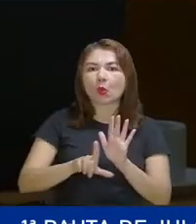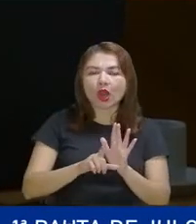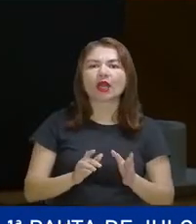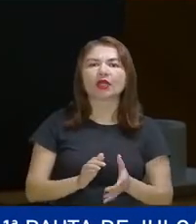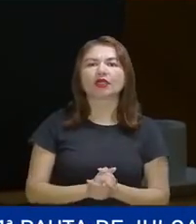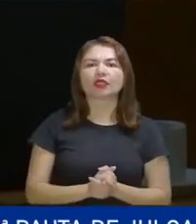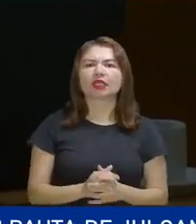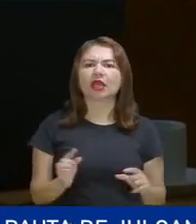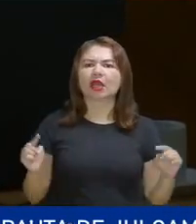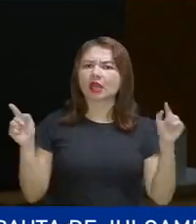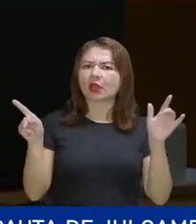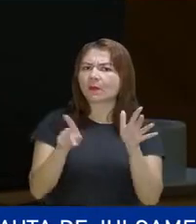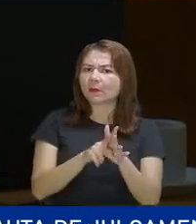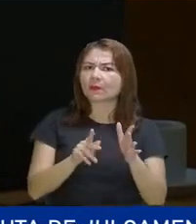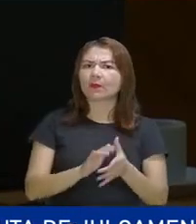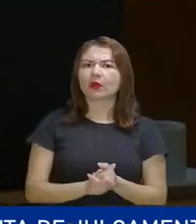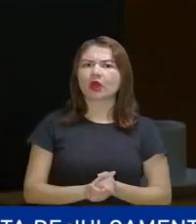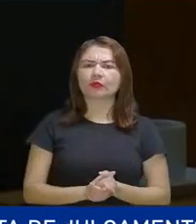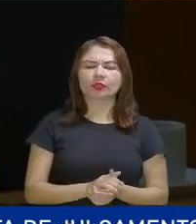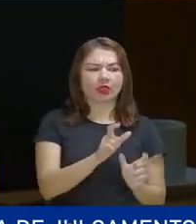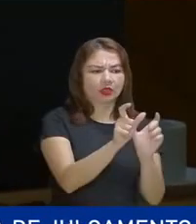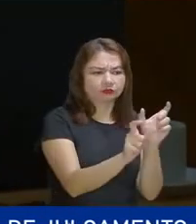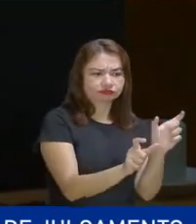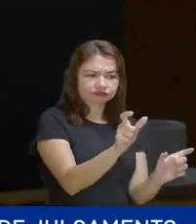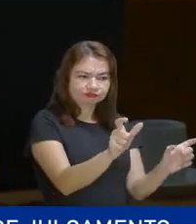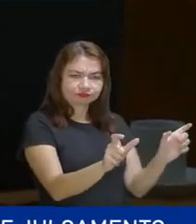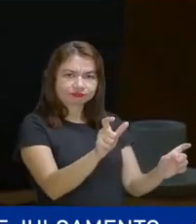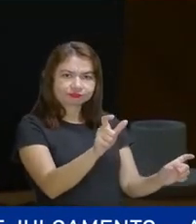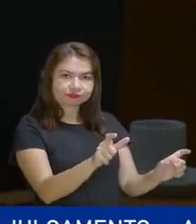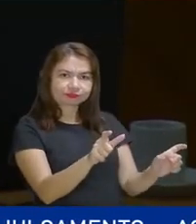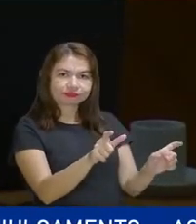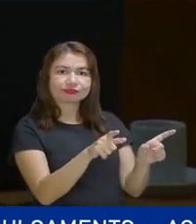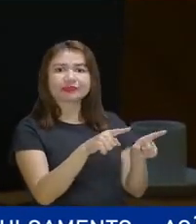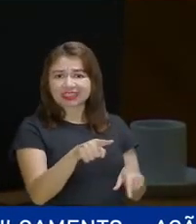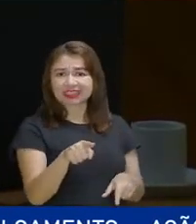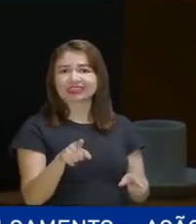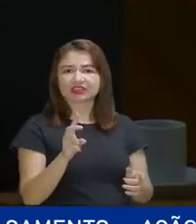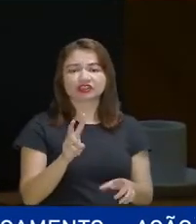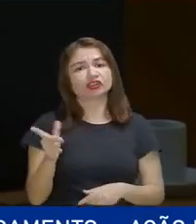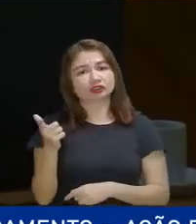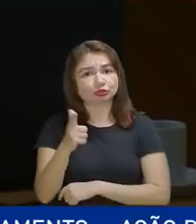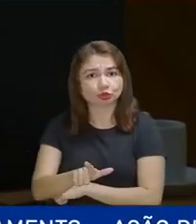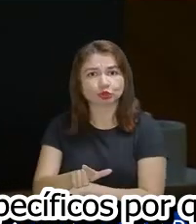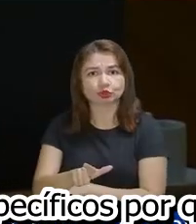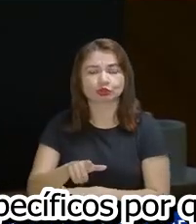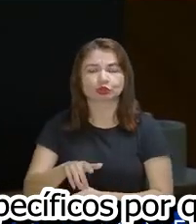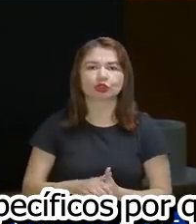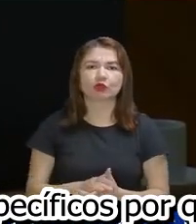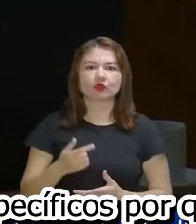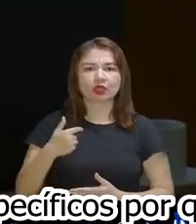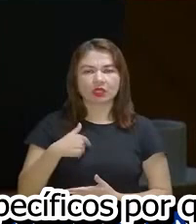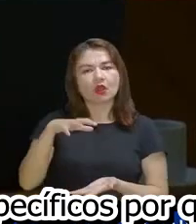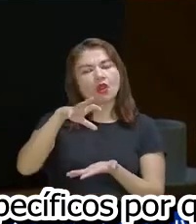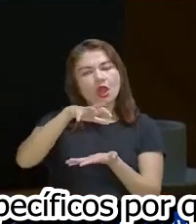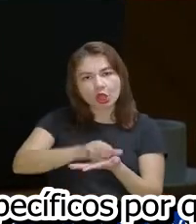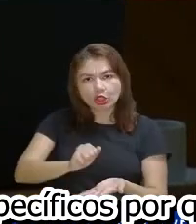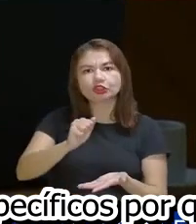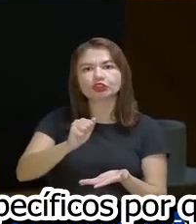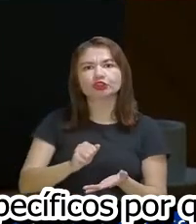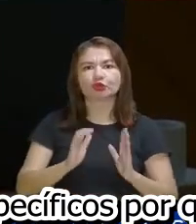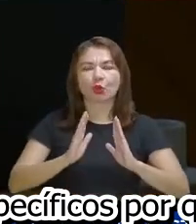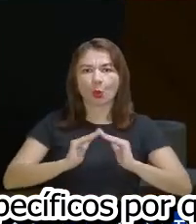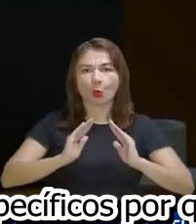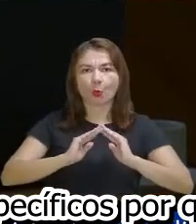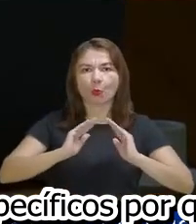1483/2022 corresponde aos mesmos réus e fatos descritos nos autos em análise. Eu estou registrando aqui que os